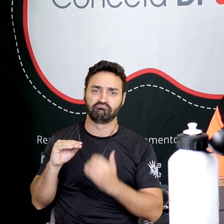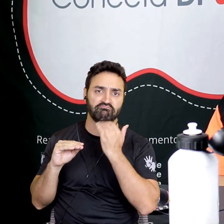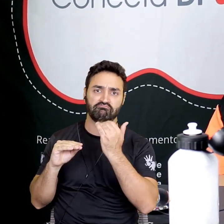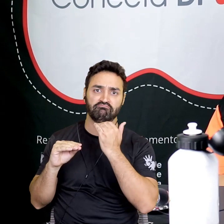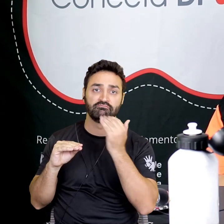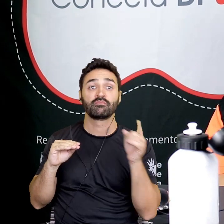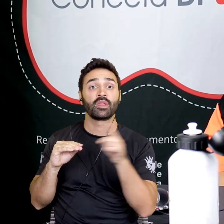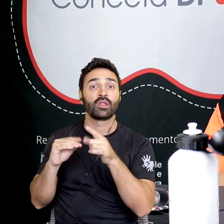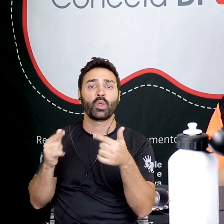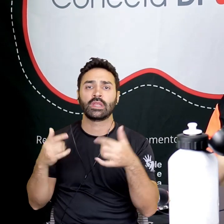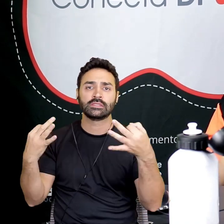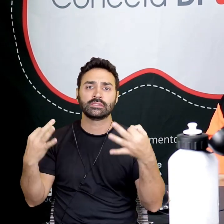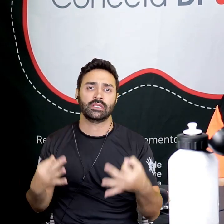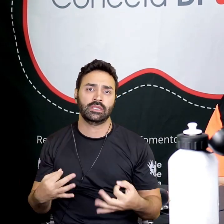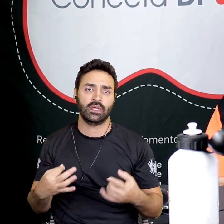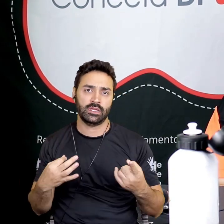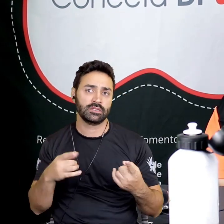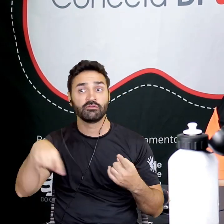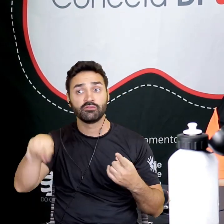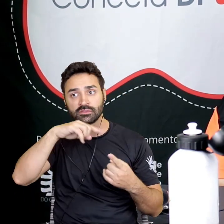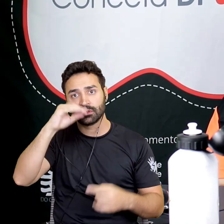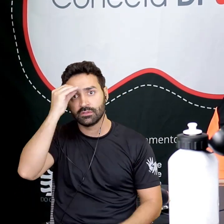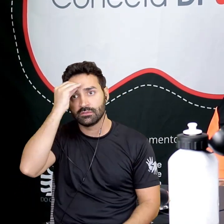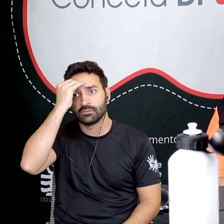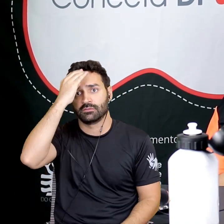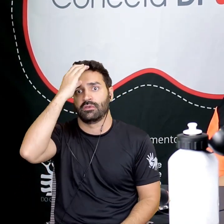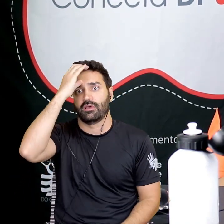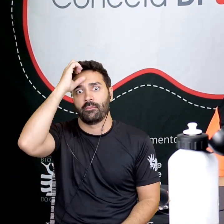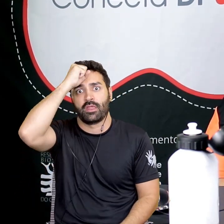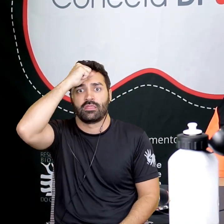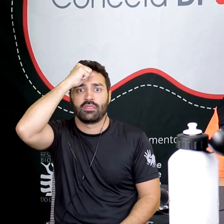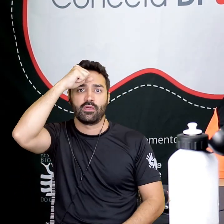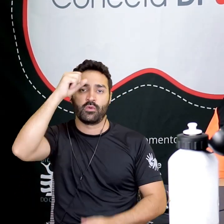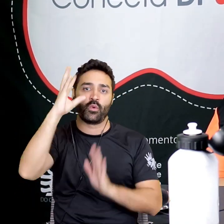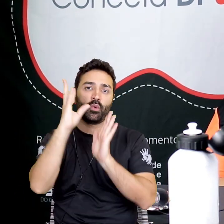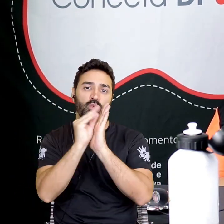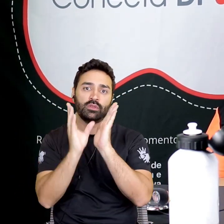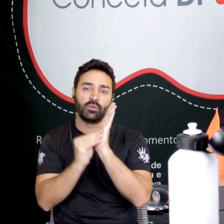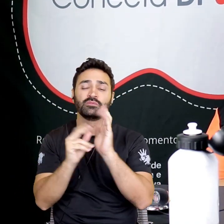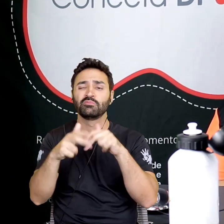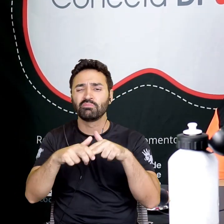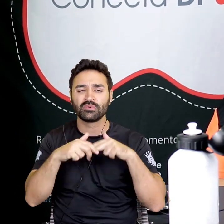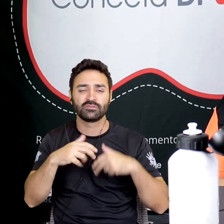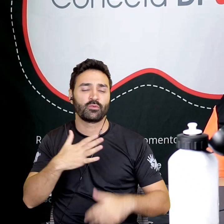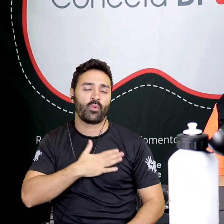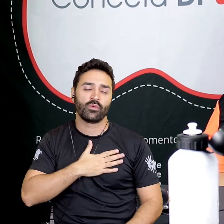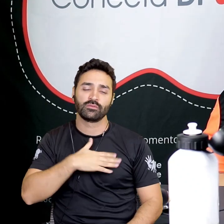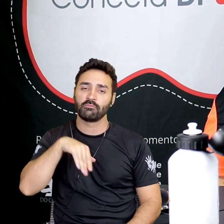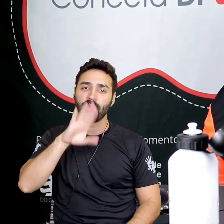de que realmente o conteúdo está sendo aprendido. E essa interação, para mim, ela é fundamental.